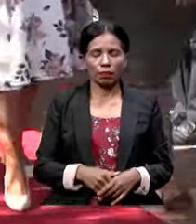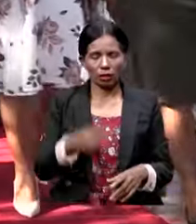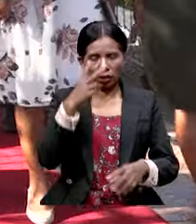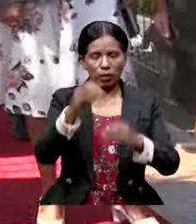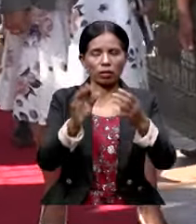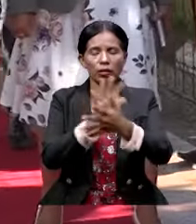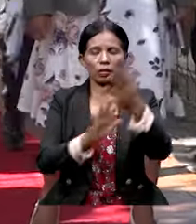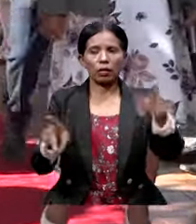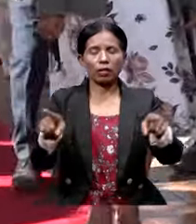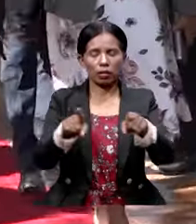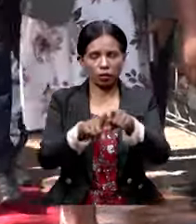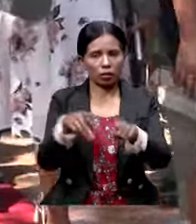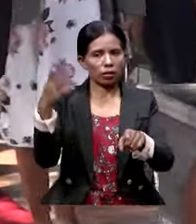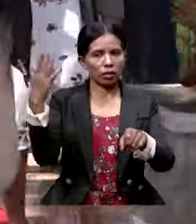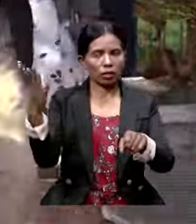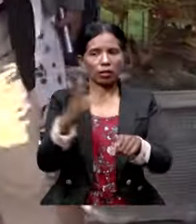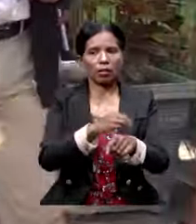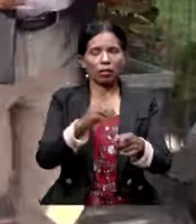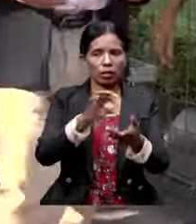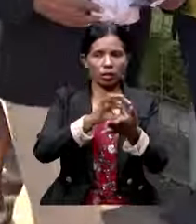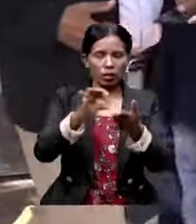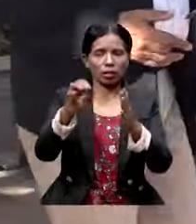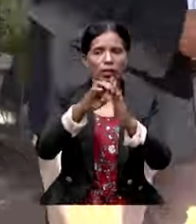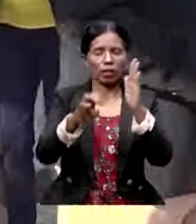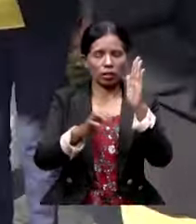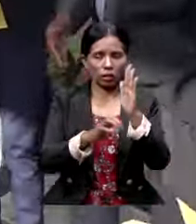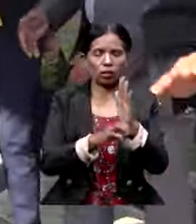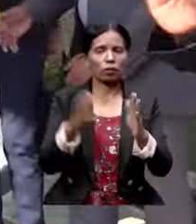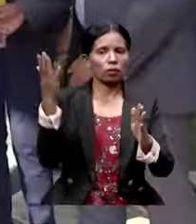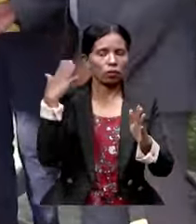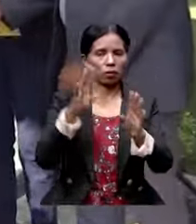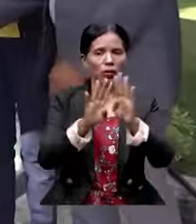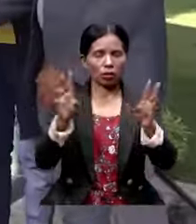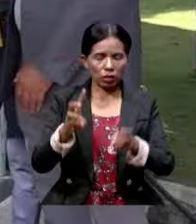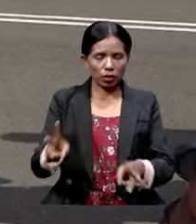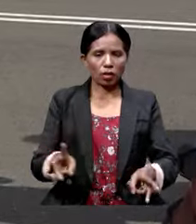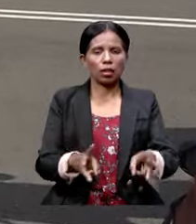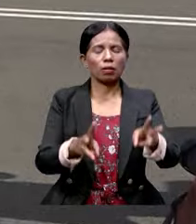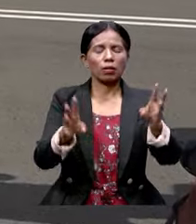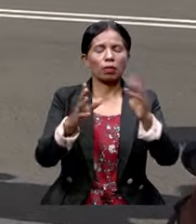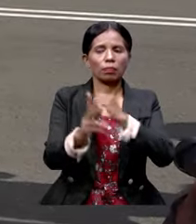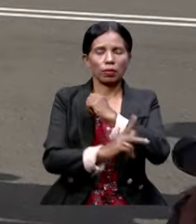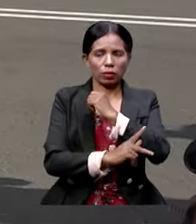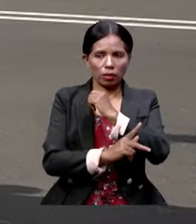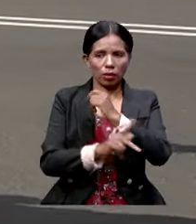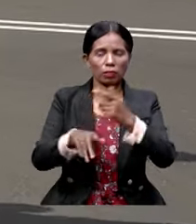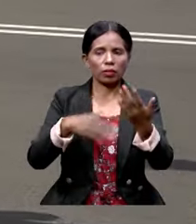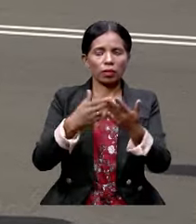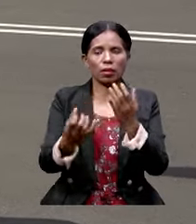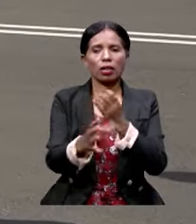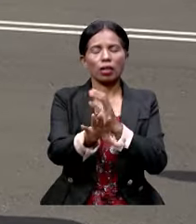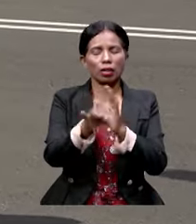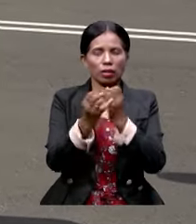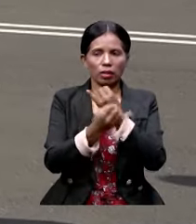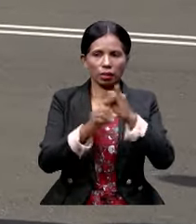Cravos makanesan acontecimento nebe regime Estado Novo Nian, lo que dalam ba Portugal nia território, colónio sira, etan independência,